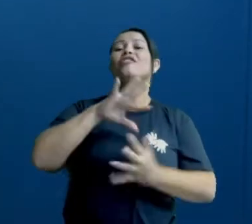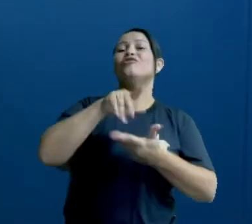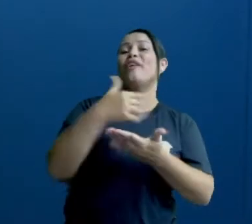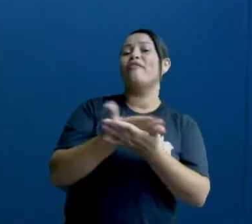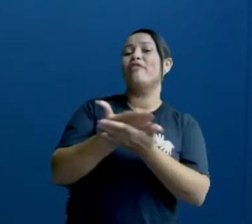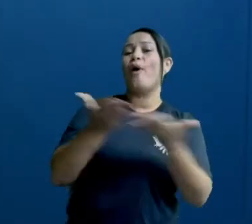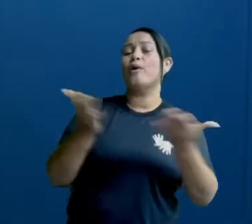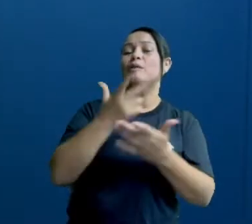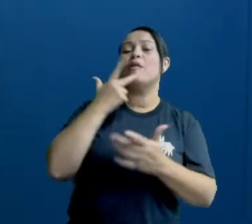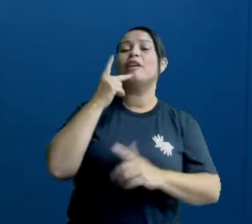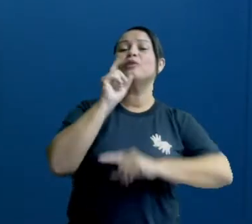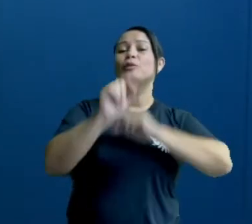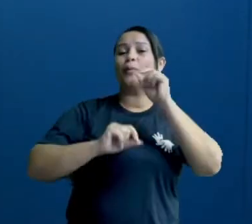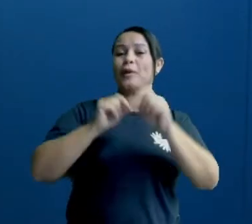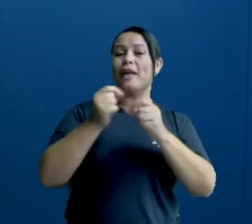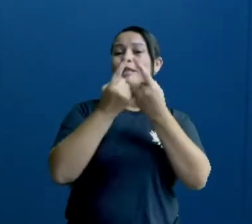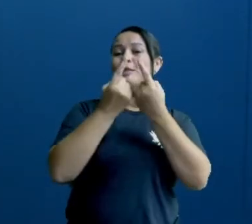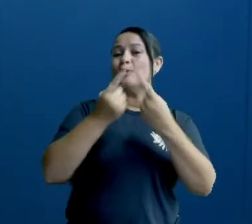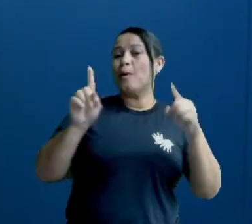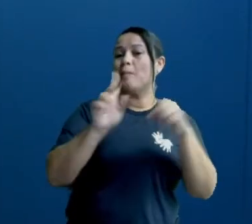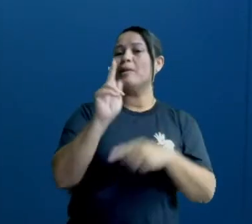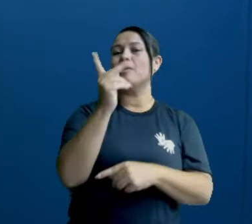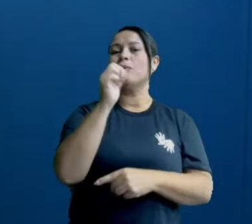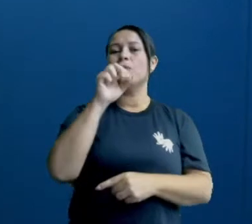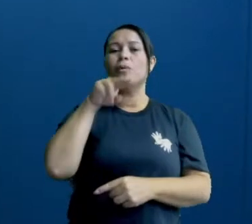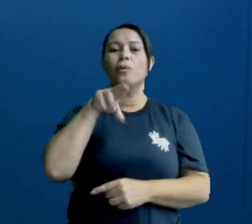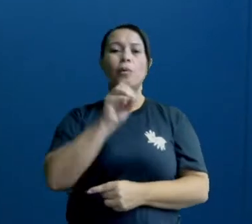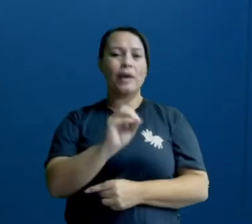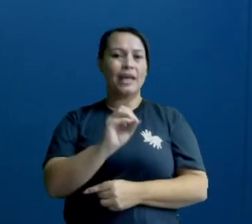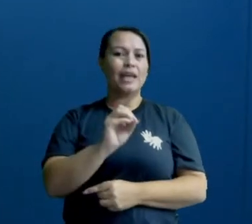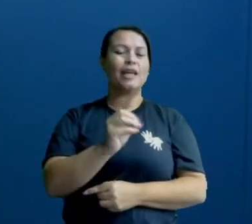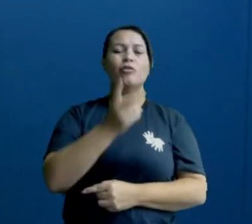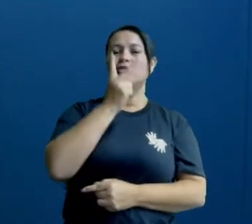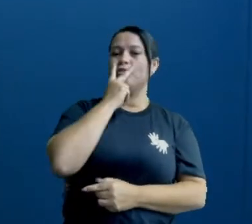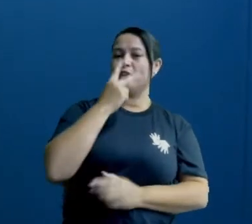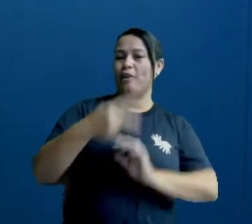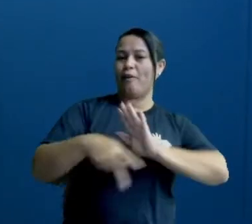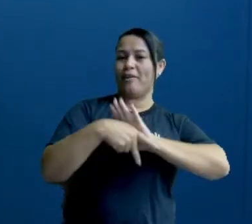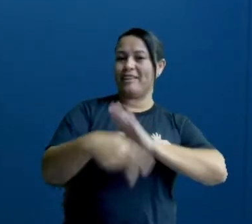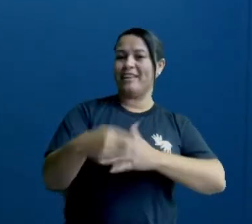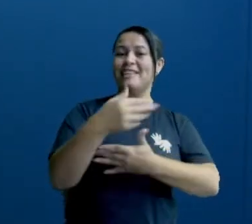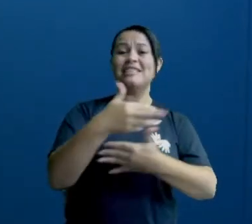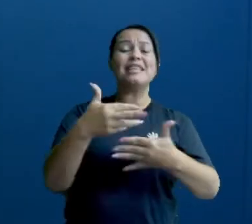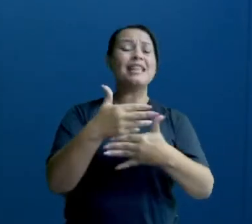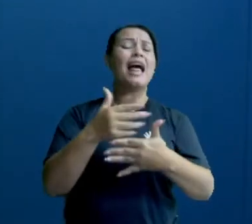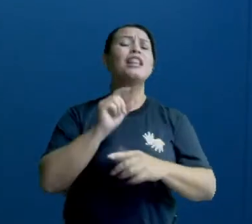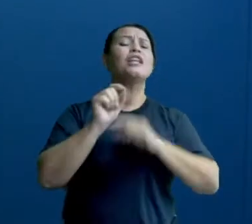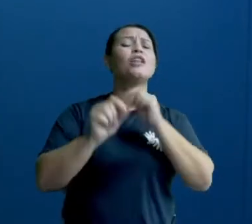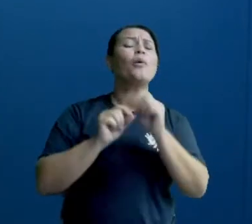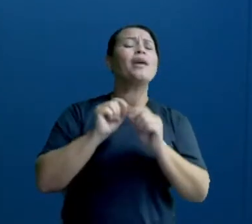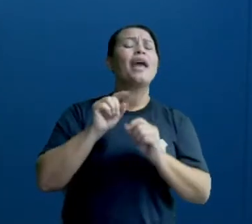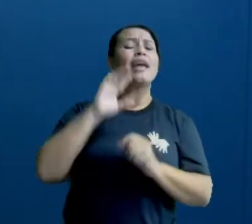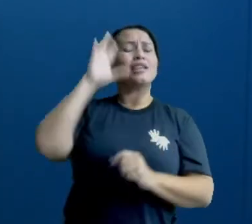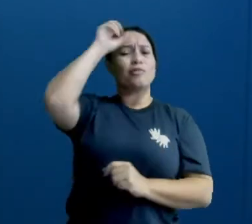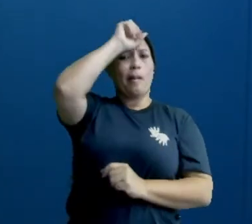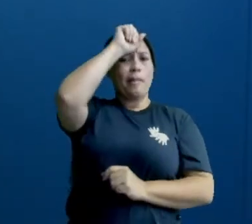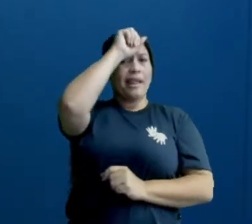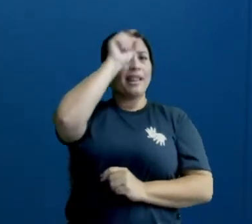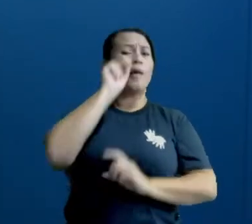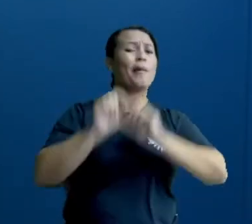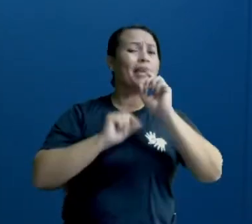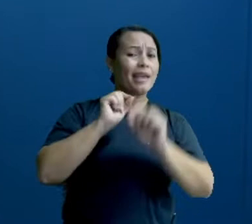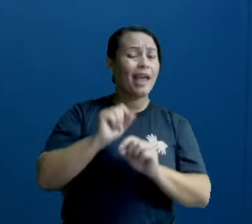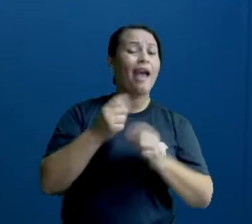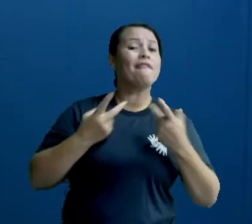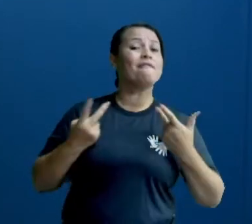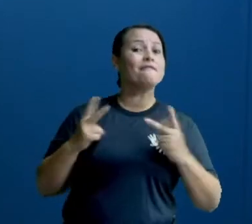de hoje, nós vamos falar sobre o hino da cidade da Vitória de Santo Antão. E qual é a nossa expectativa de aprendizagem?